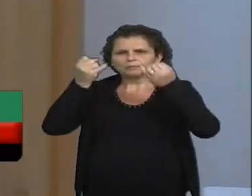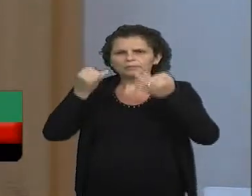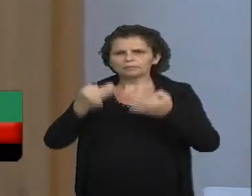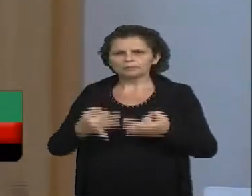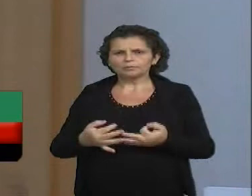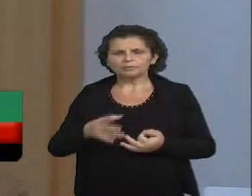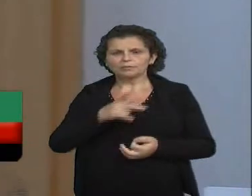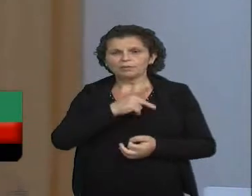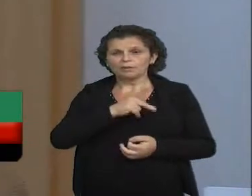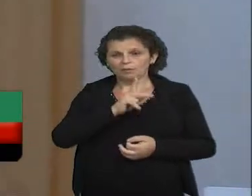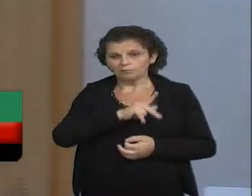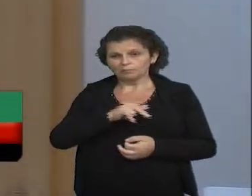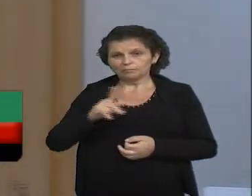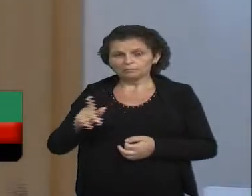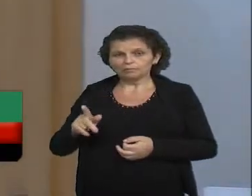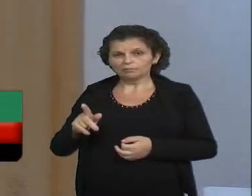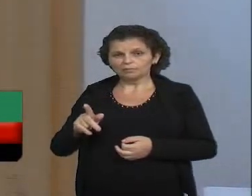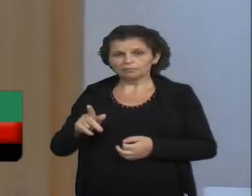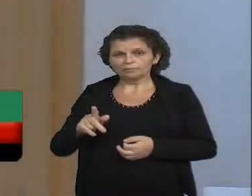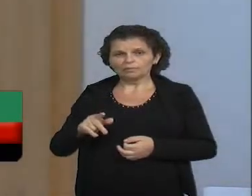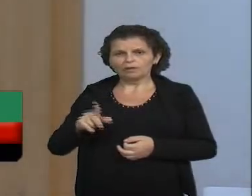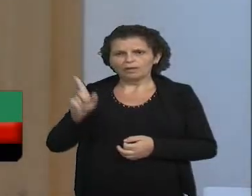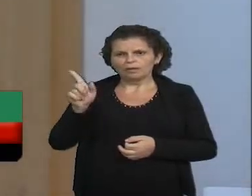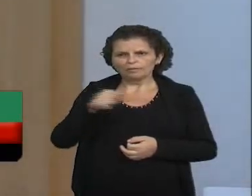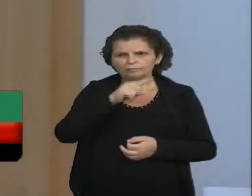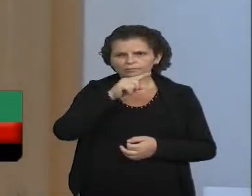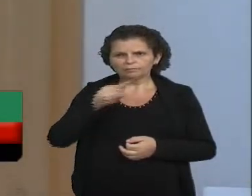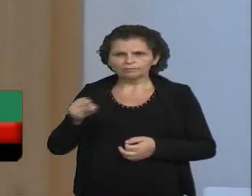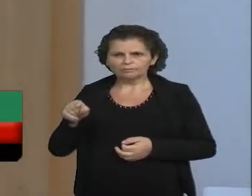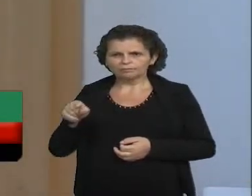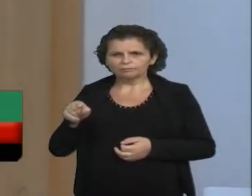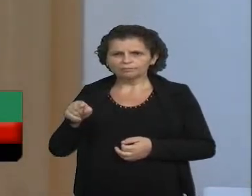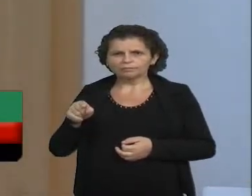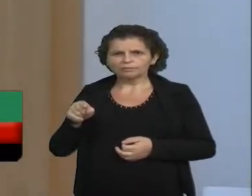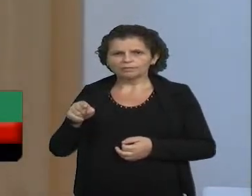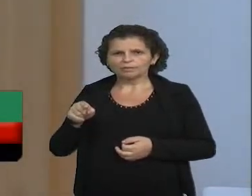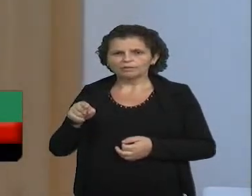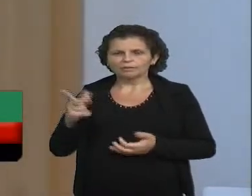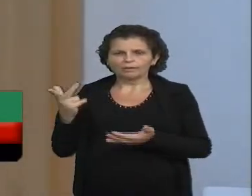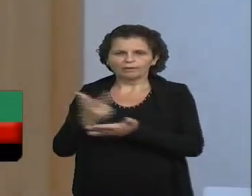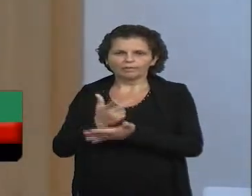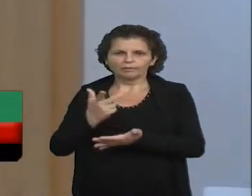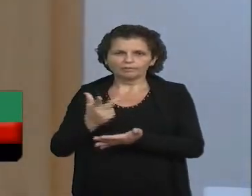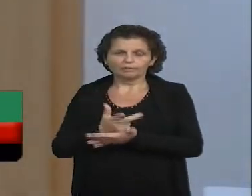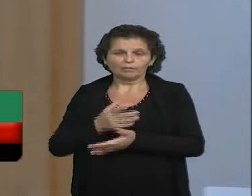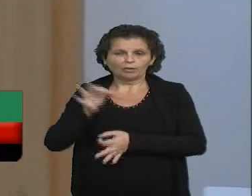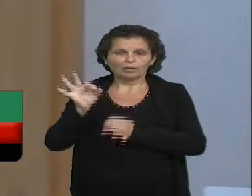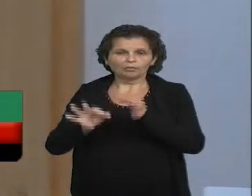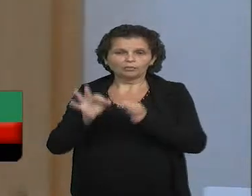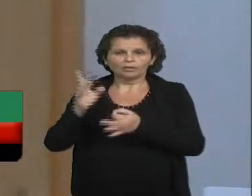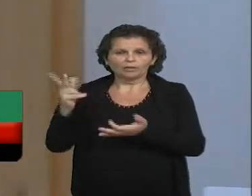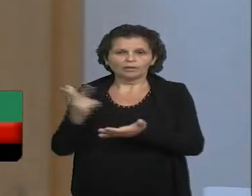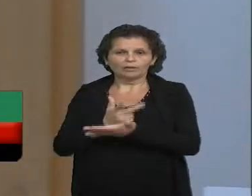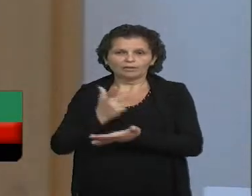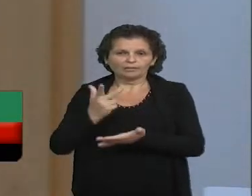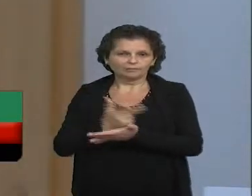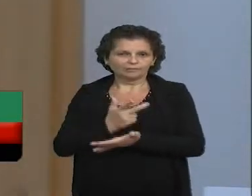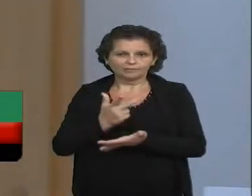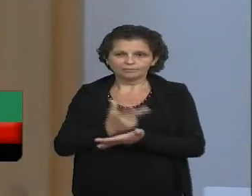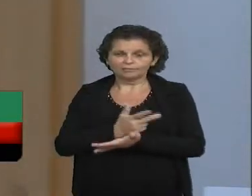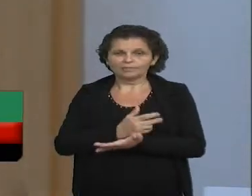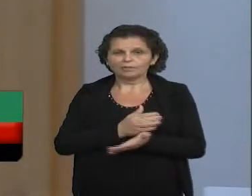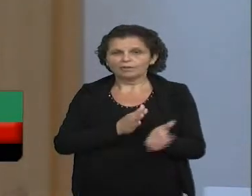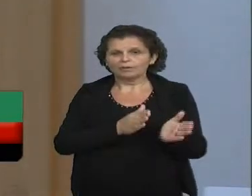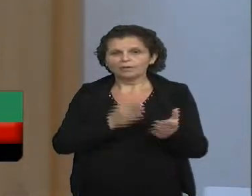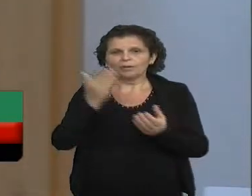pelo senhor presidente que esse veto foi equivocado, a justificativa dele foi verificada no